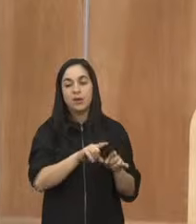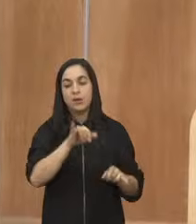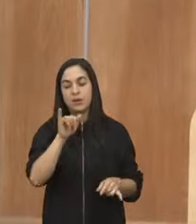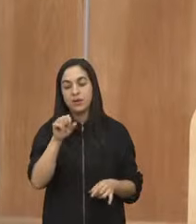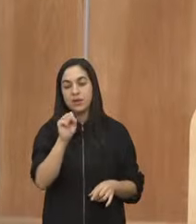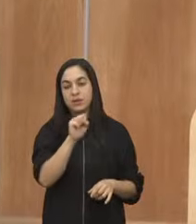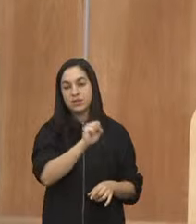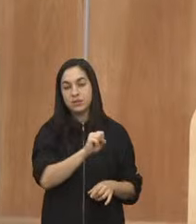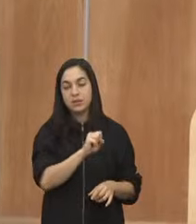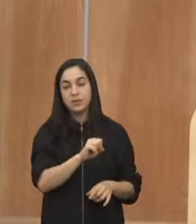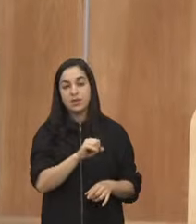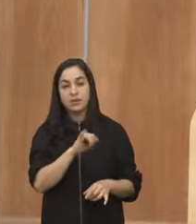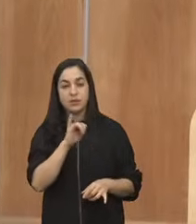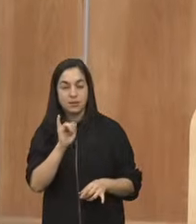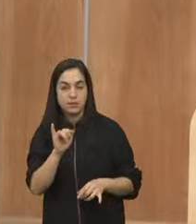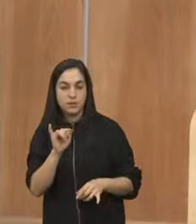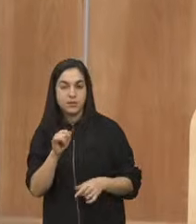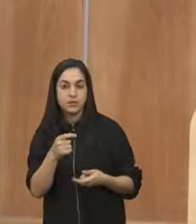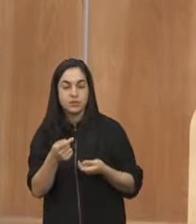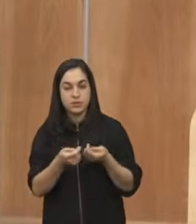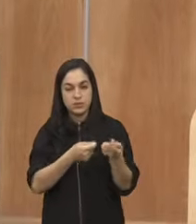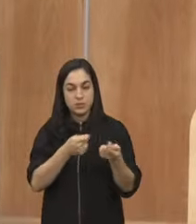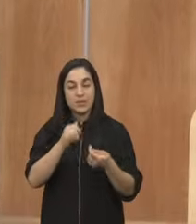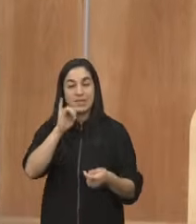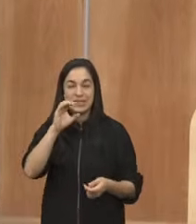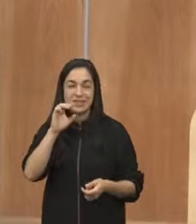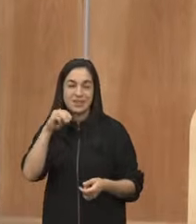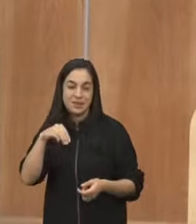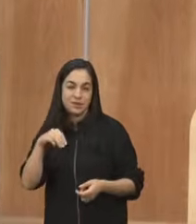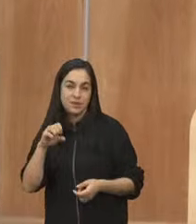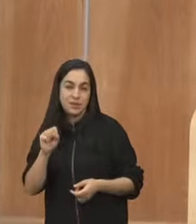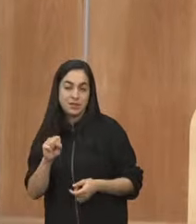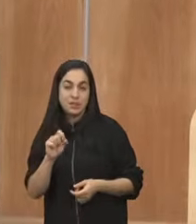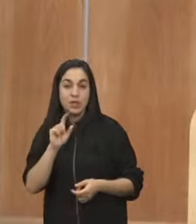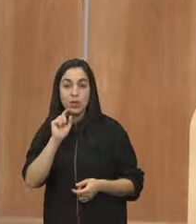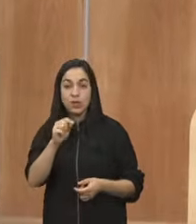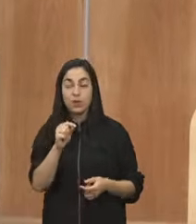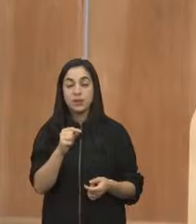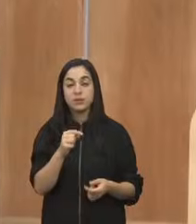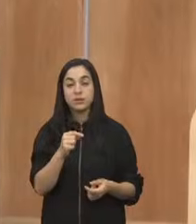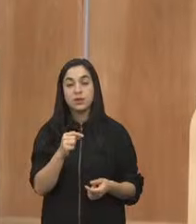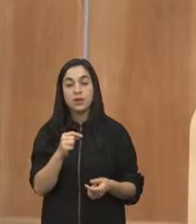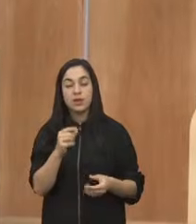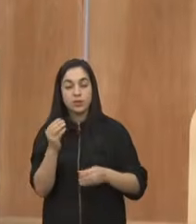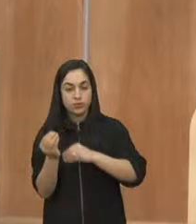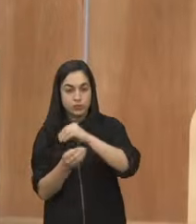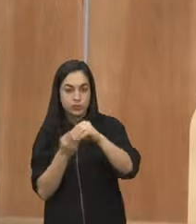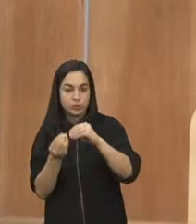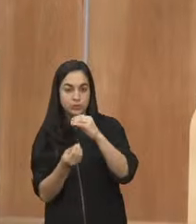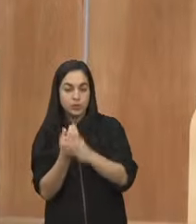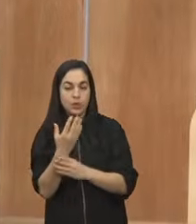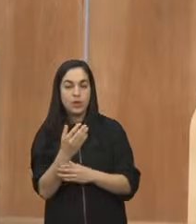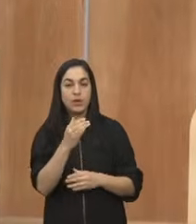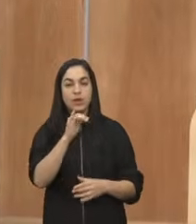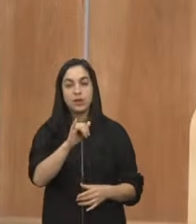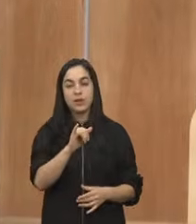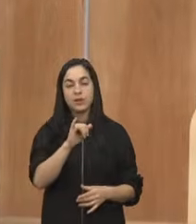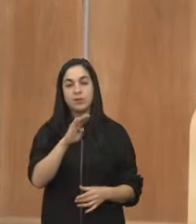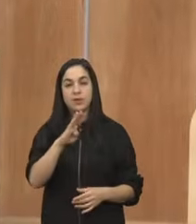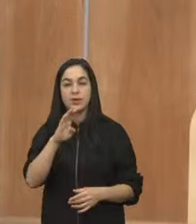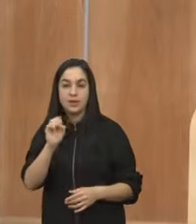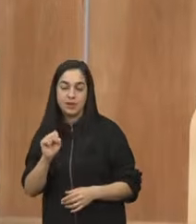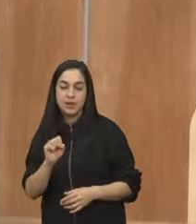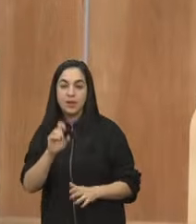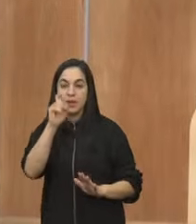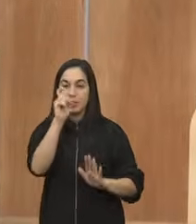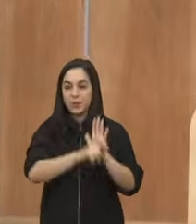Imposto sobre Circulação de Mercadorias. Essa junção criou-se o IBS, que é o Imposto sobre Bens e Serviços,